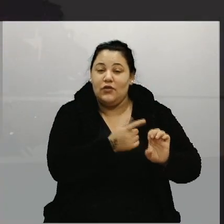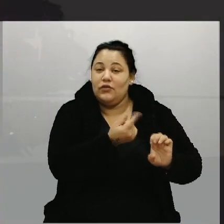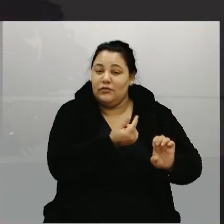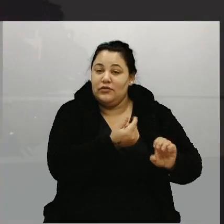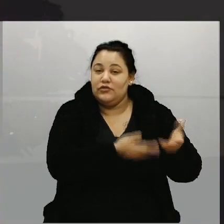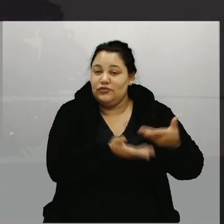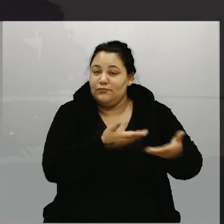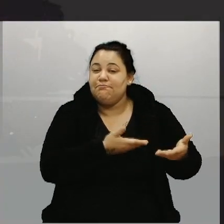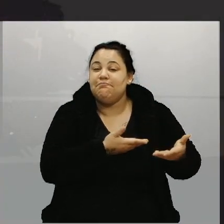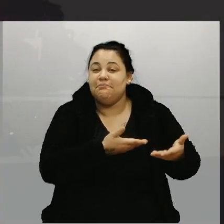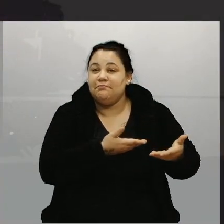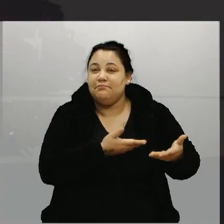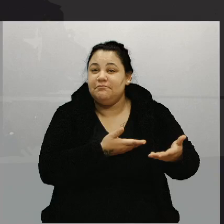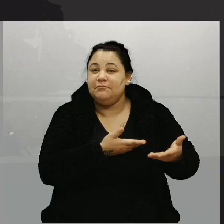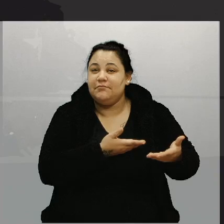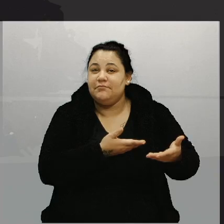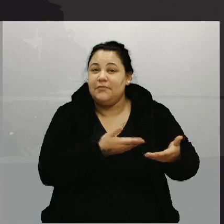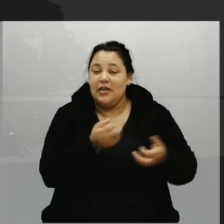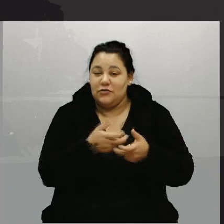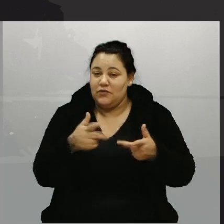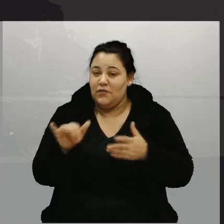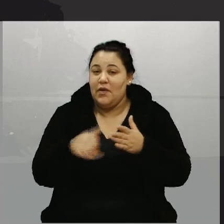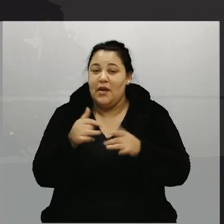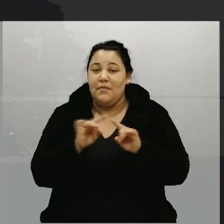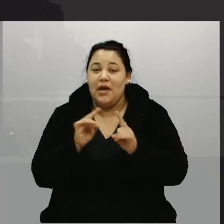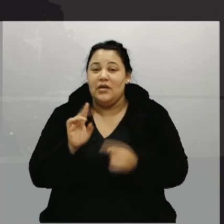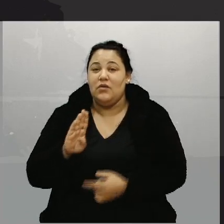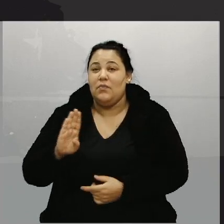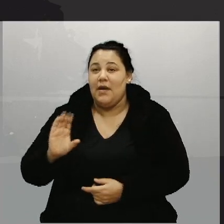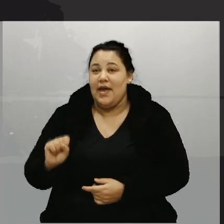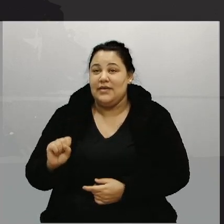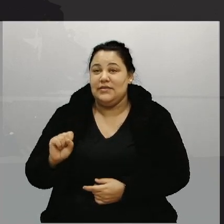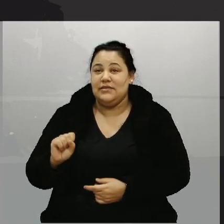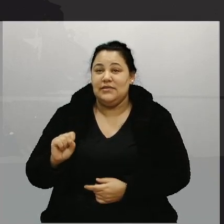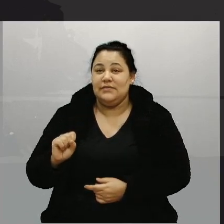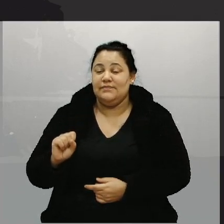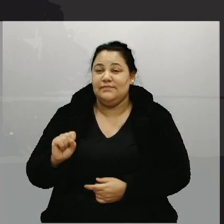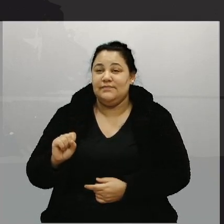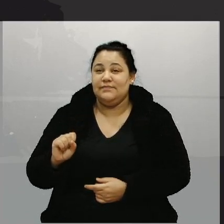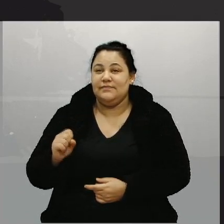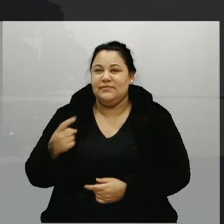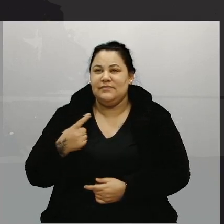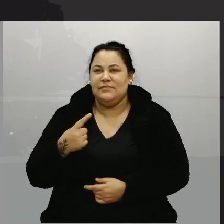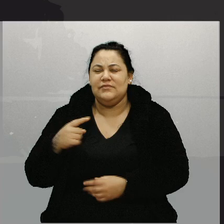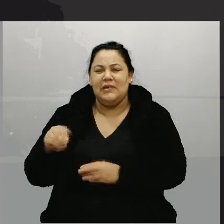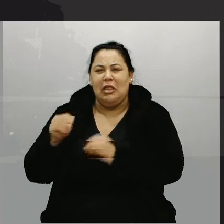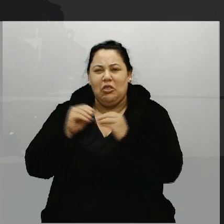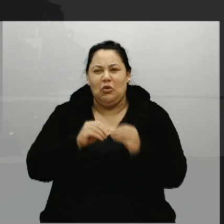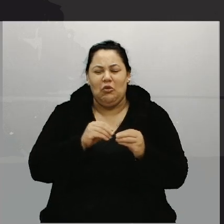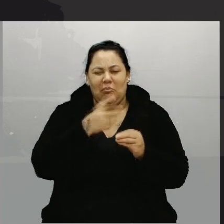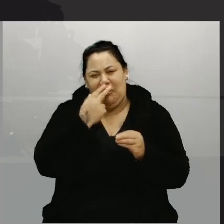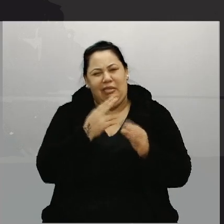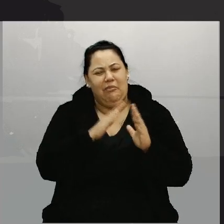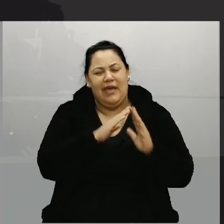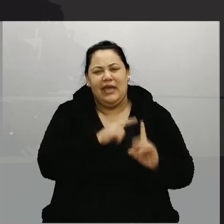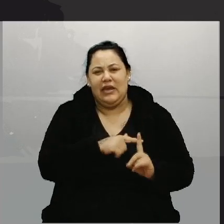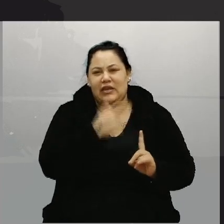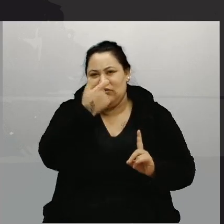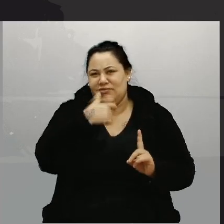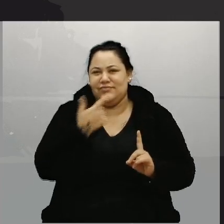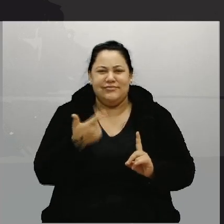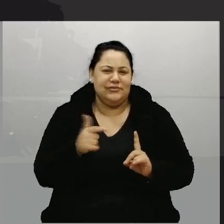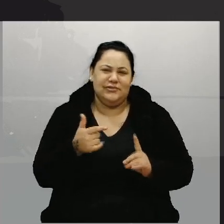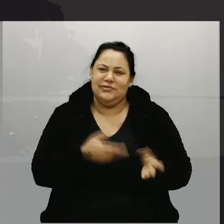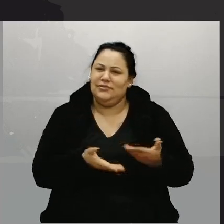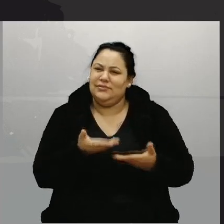vai andar. Mas a UBS está numa situação provisória, me parece que numa igreja lá, e não há condições